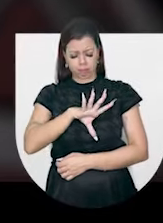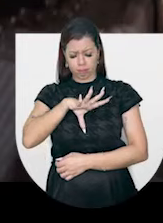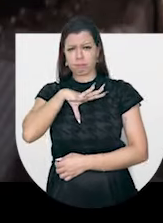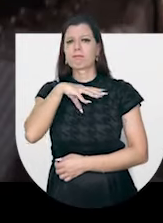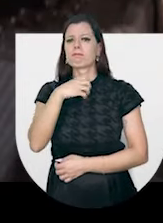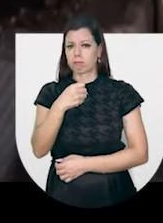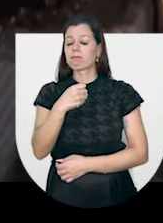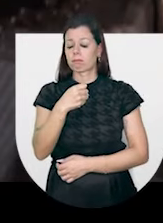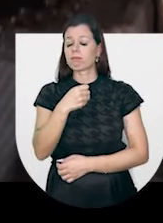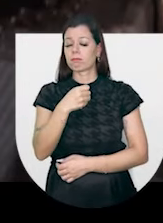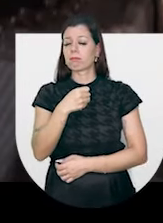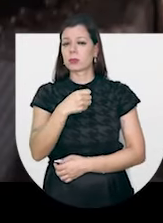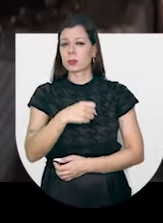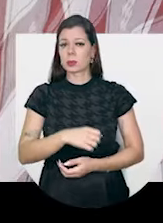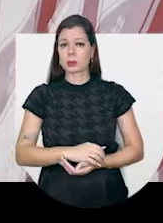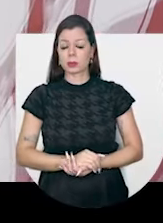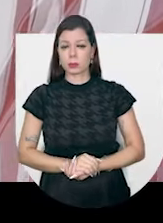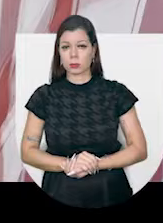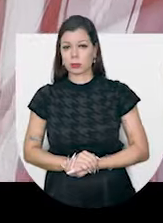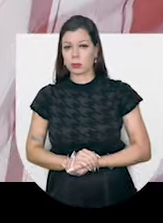sozinho. Coragem e força.